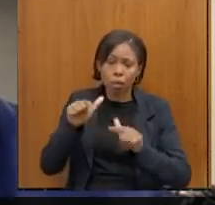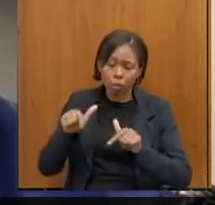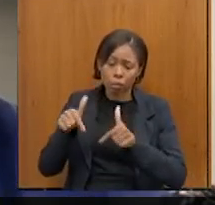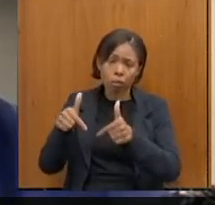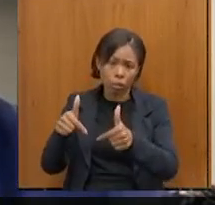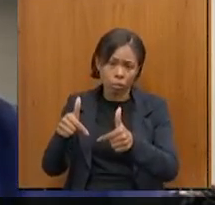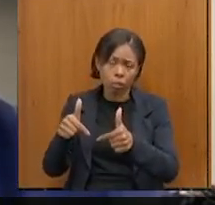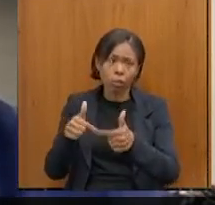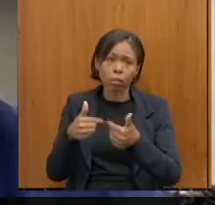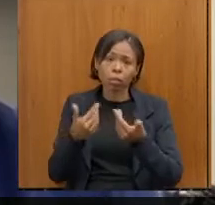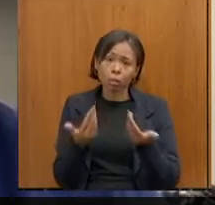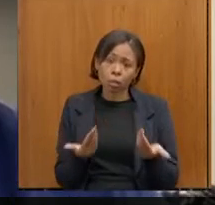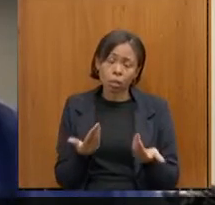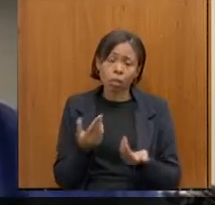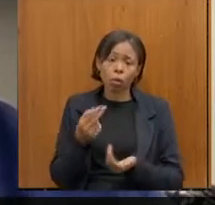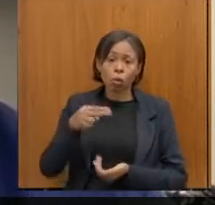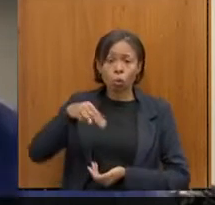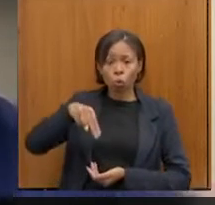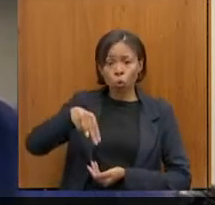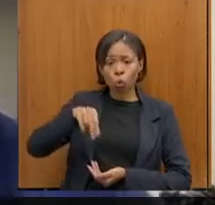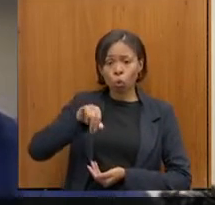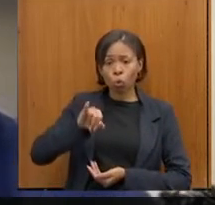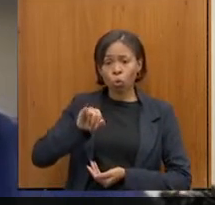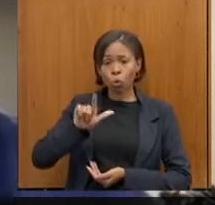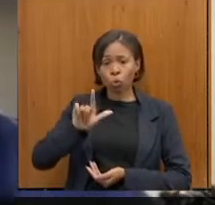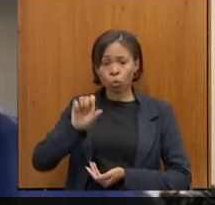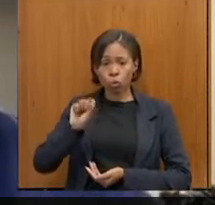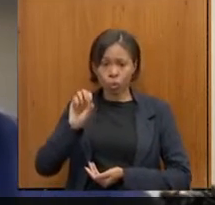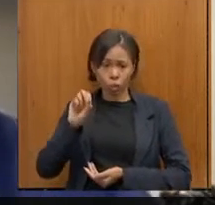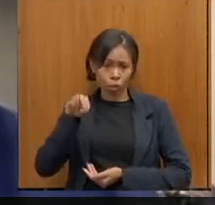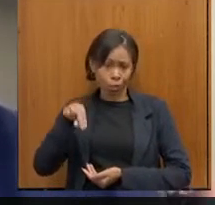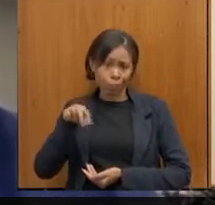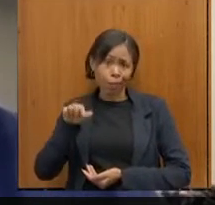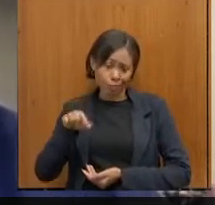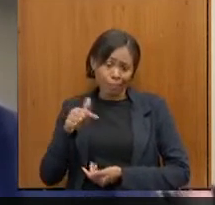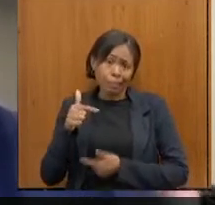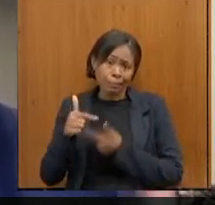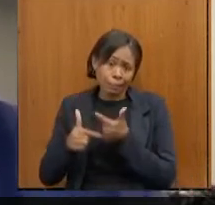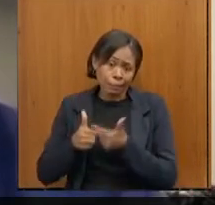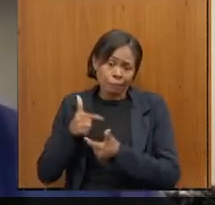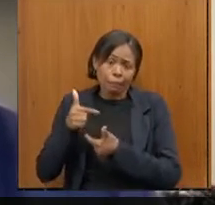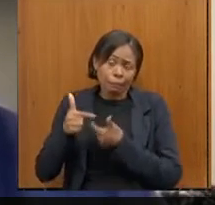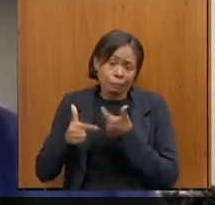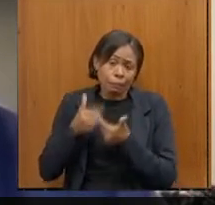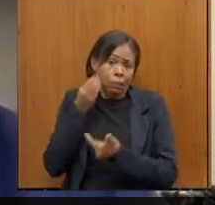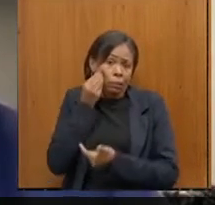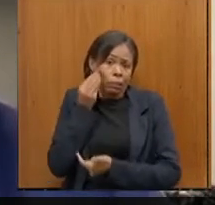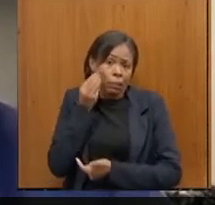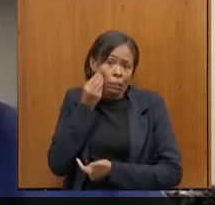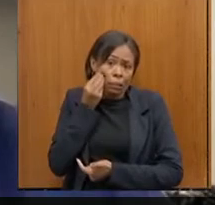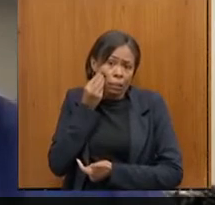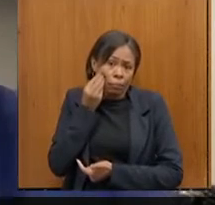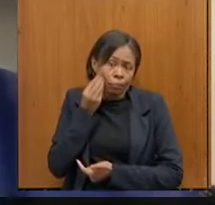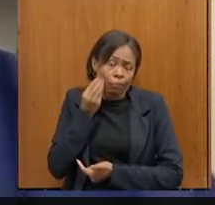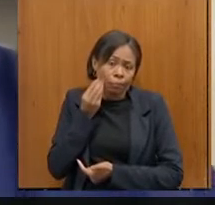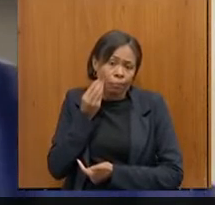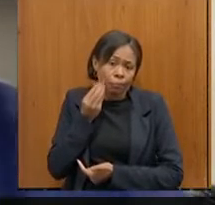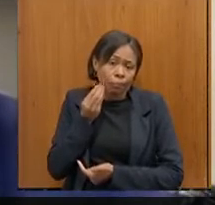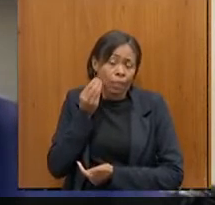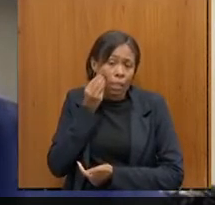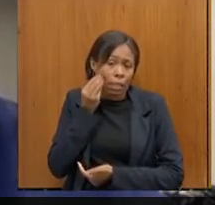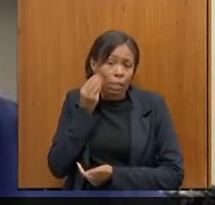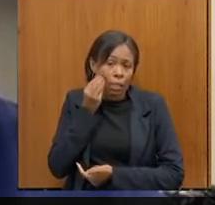então Nilson ele faz coitado o que pode ser feito os dentes eu gostaria de ninguém ter um eu